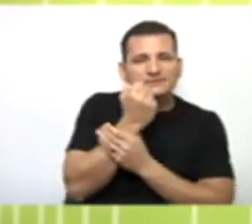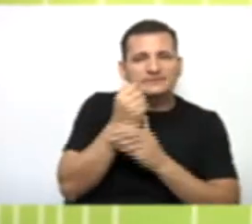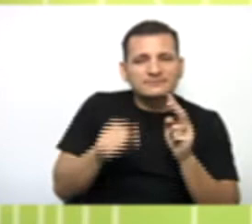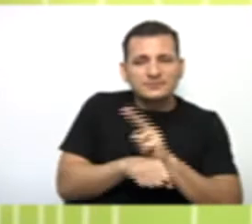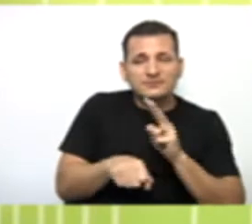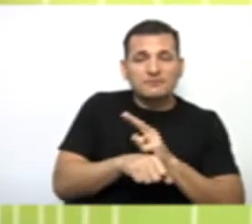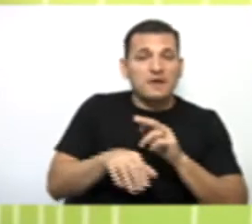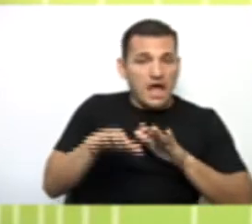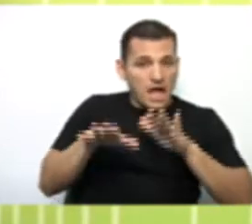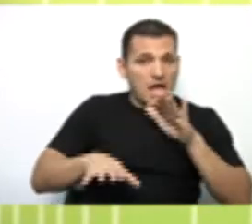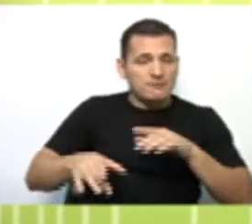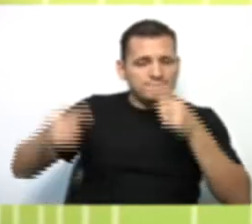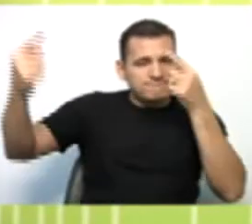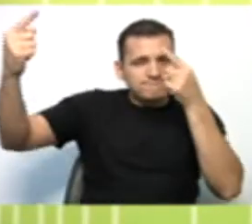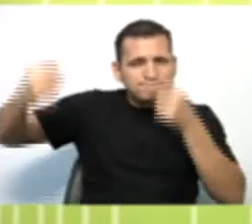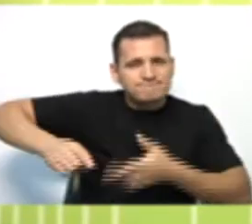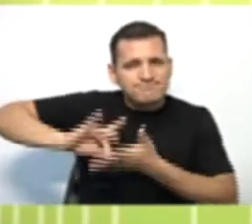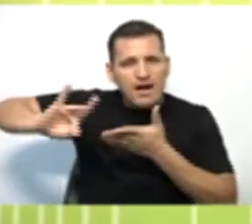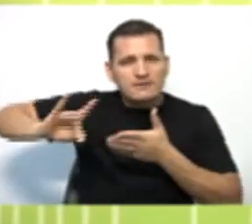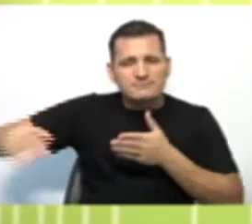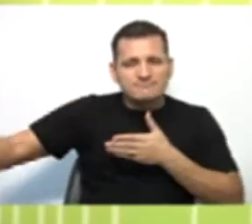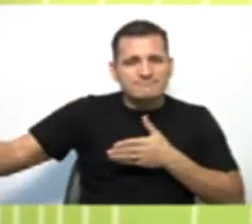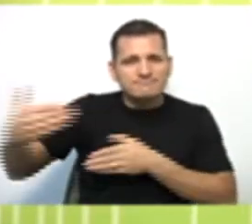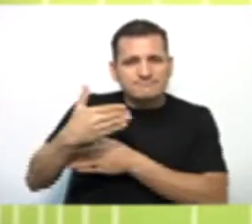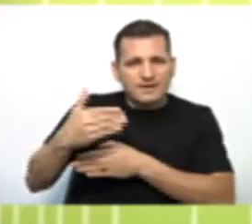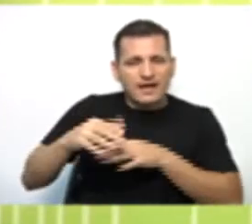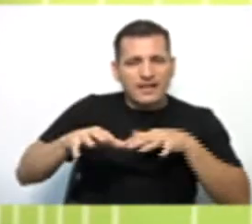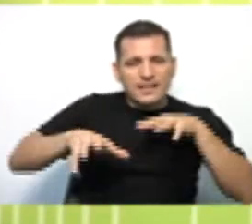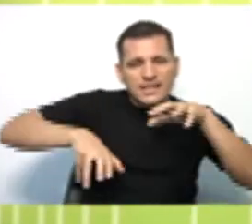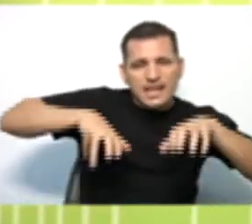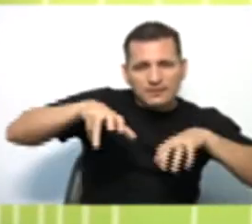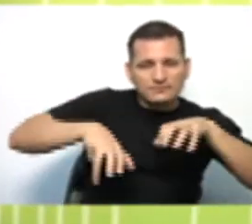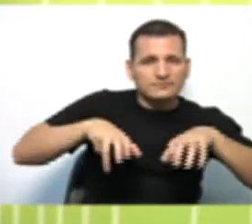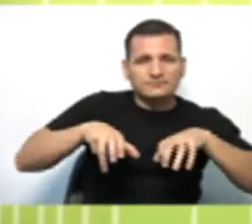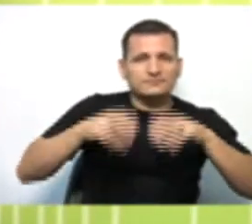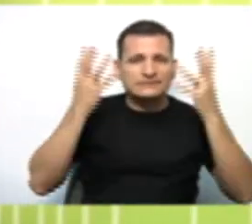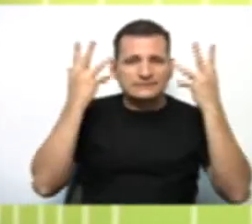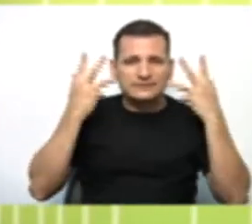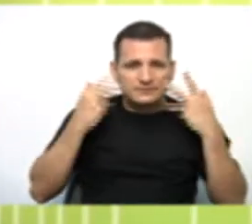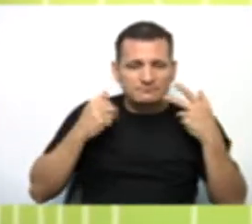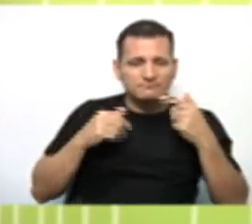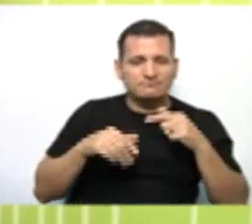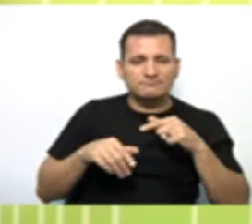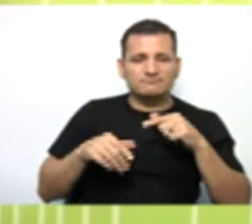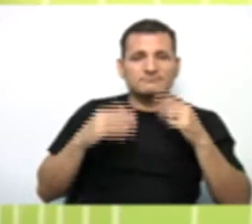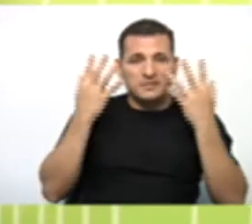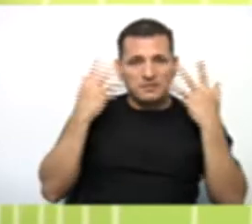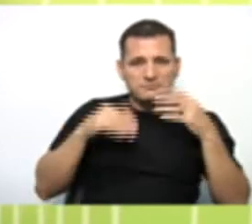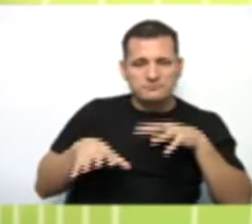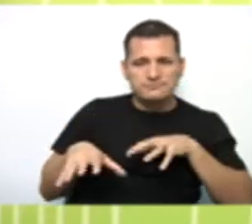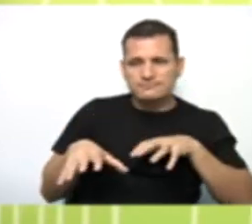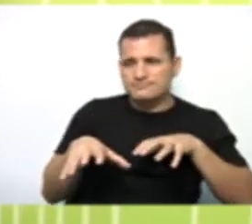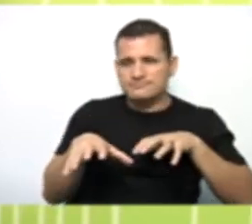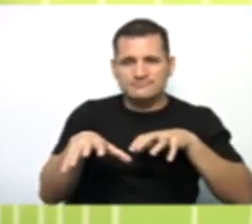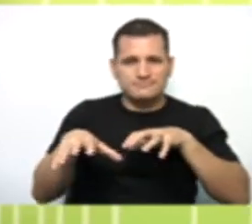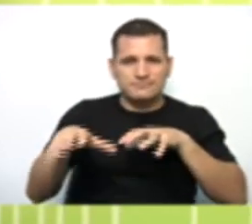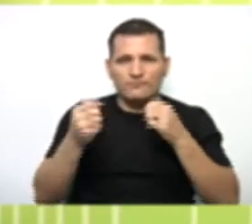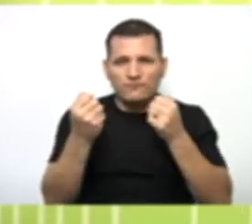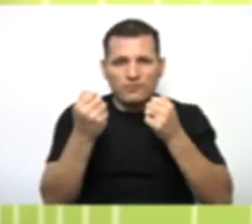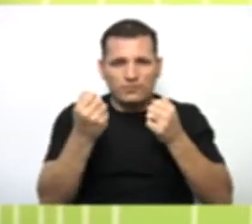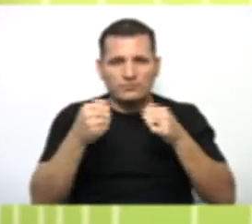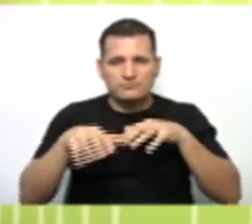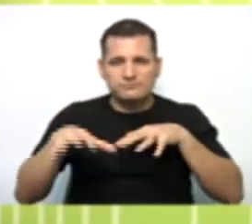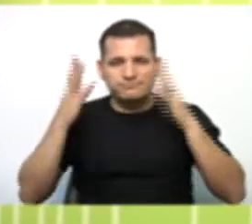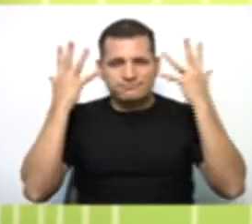para atacar ali a família, né, dos leões, a leoa e tudo mais, os filhotes, as leoas vão lá, mas o leão está ali, imponente, né, com a